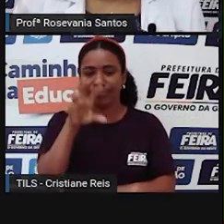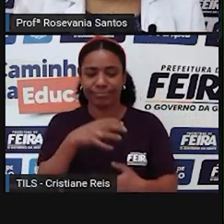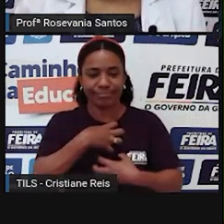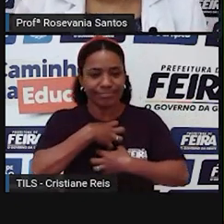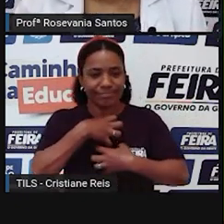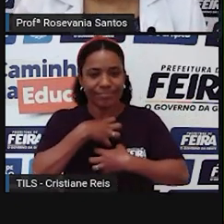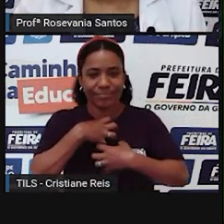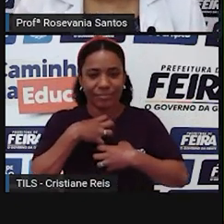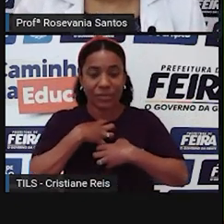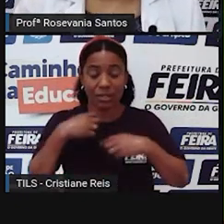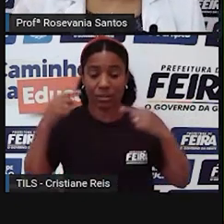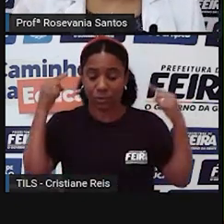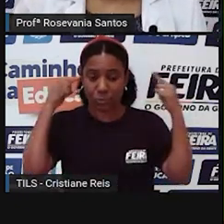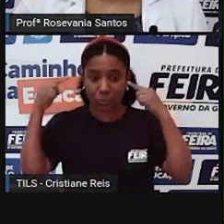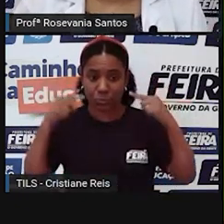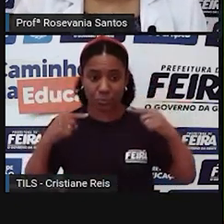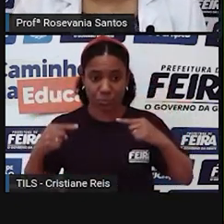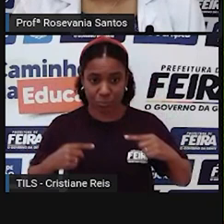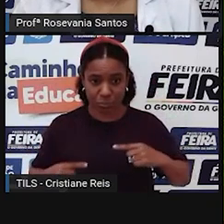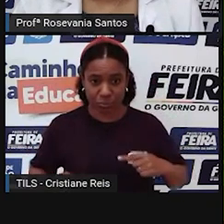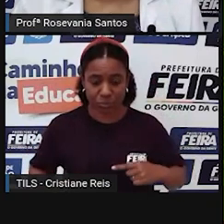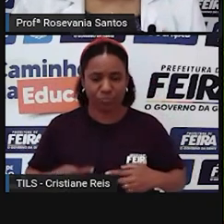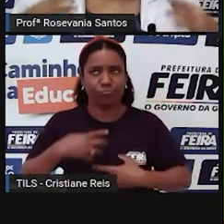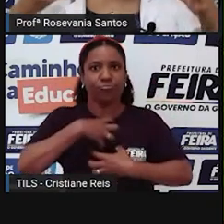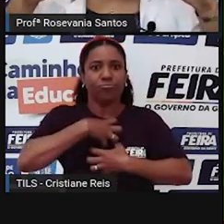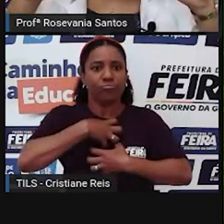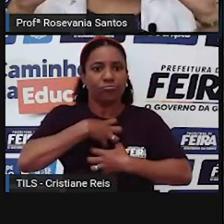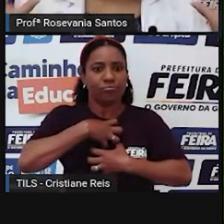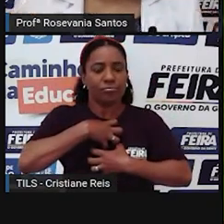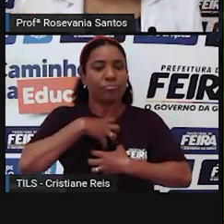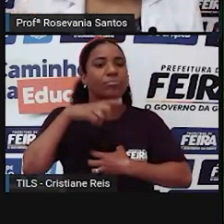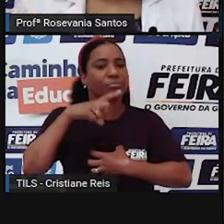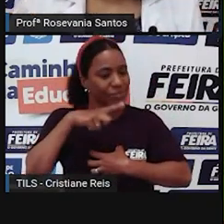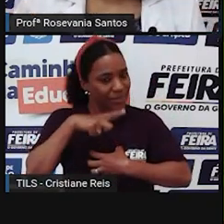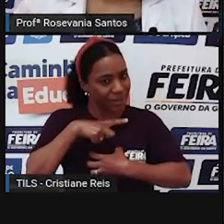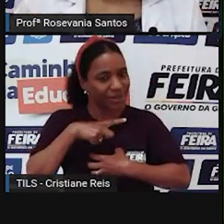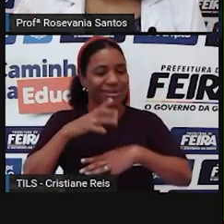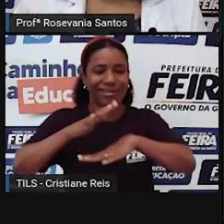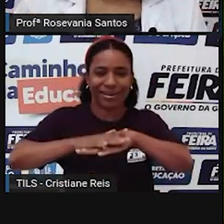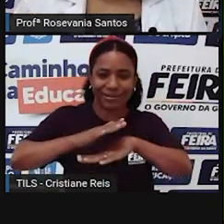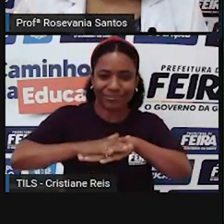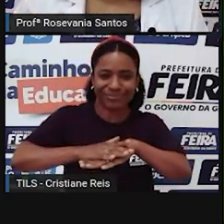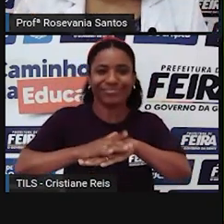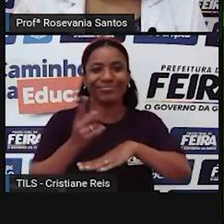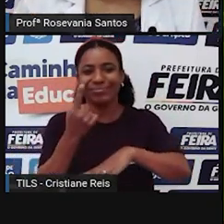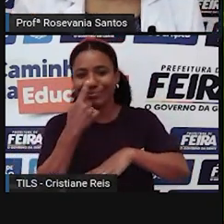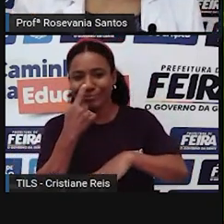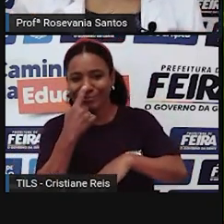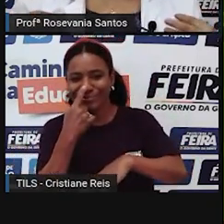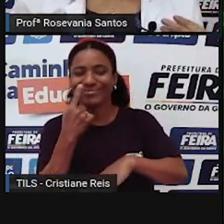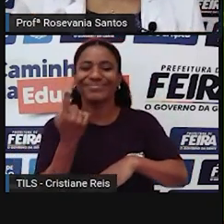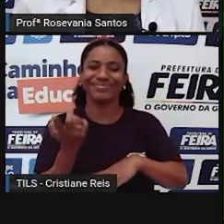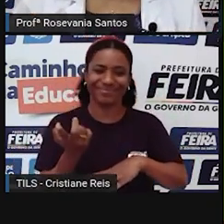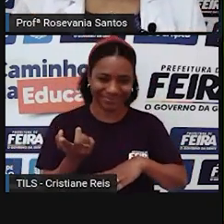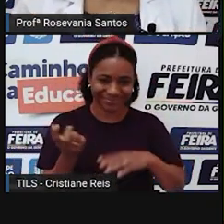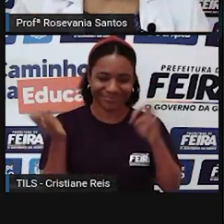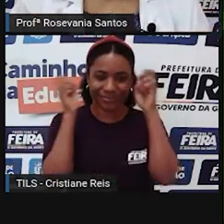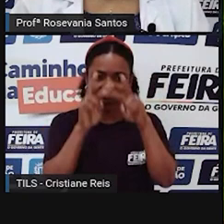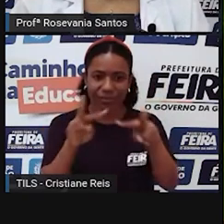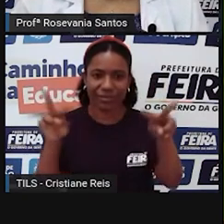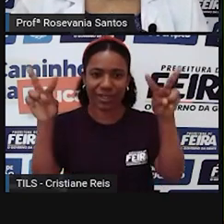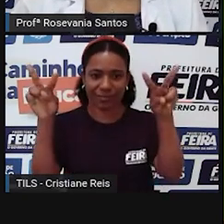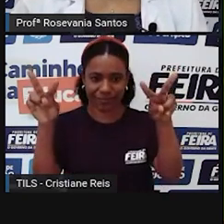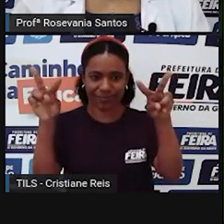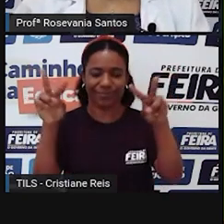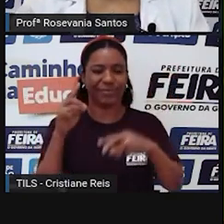usa todos os sentidos, o tato, o olfato, tudo você vai usar ali para perceber aquela paisagem. Pense